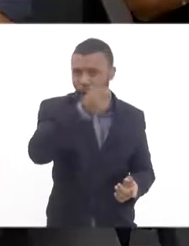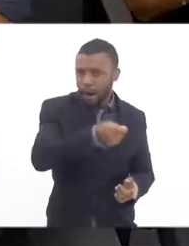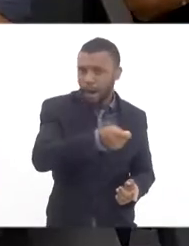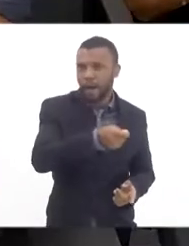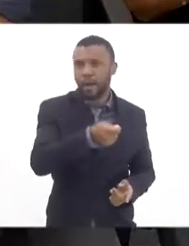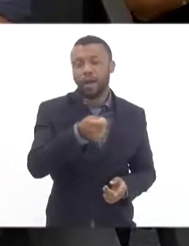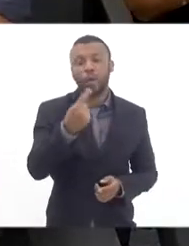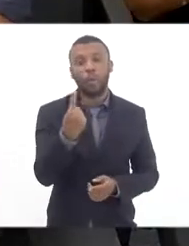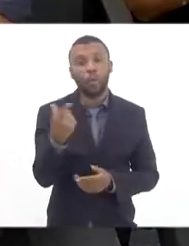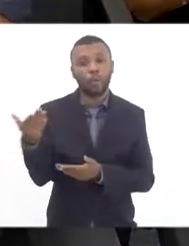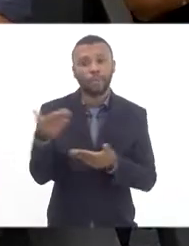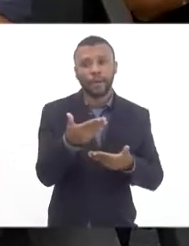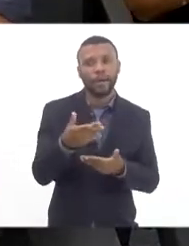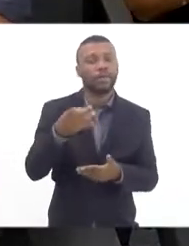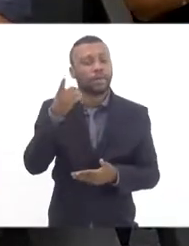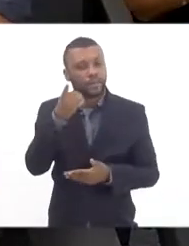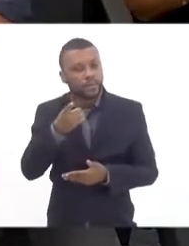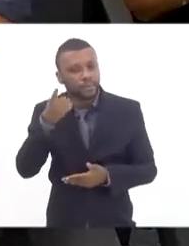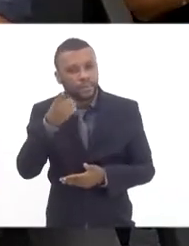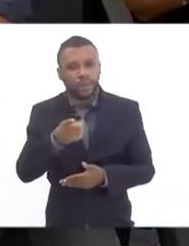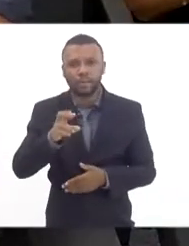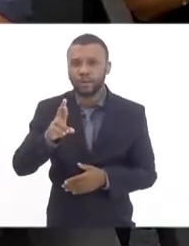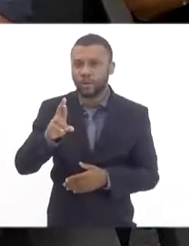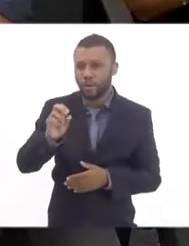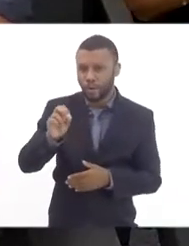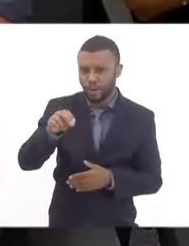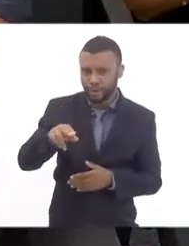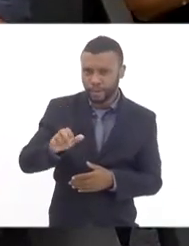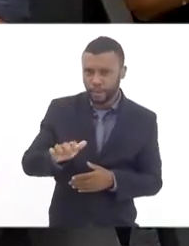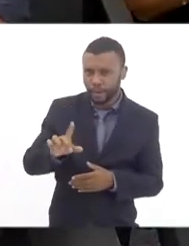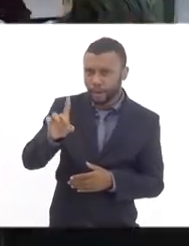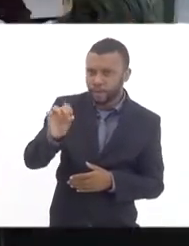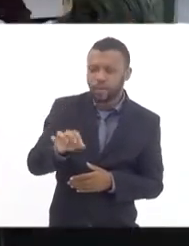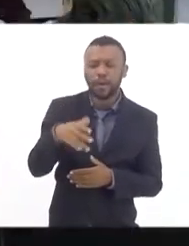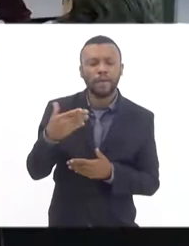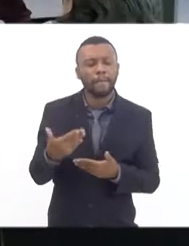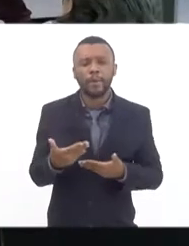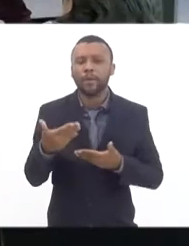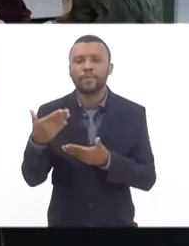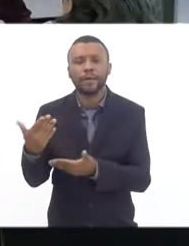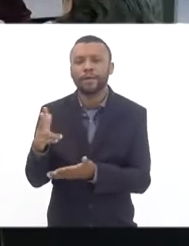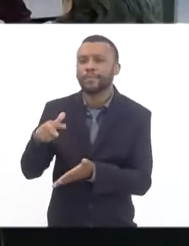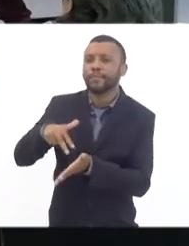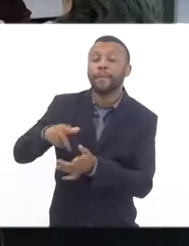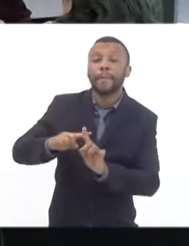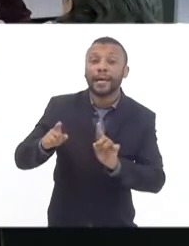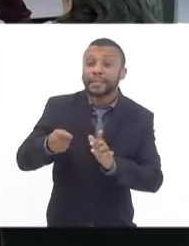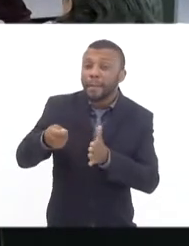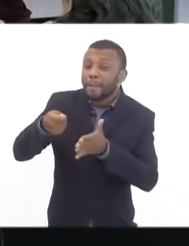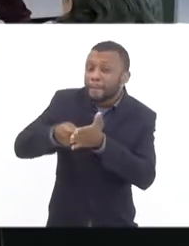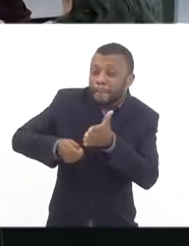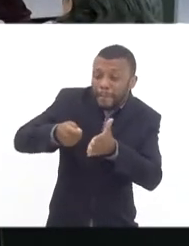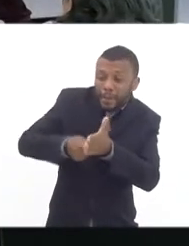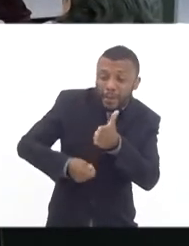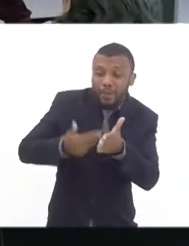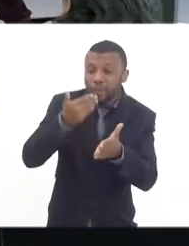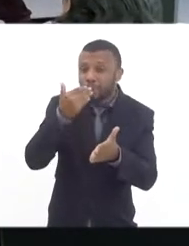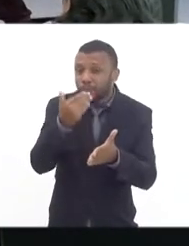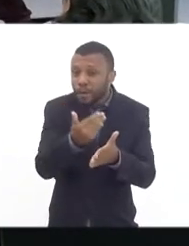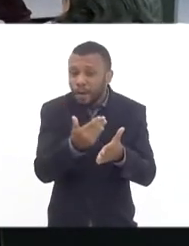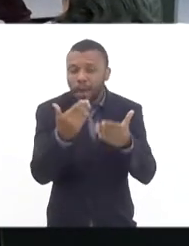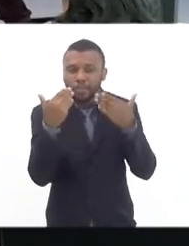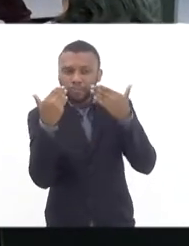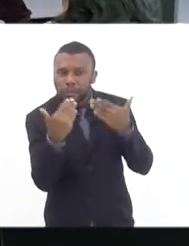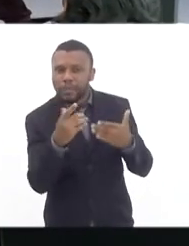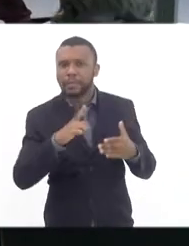um deles era o deputado Ronaldo, e aí me convidaram para ir, mas não tem nenhum pleito para apresentar para o deputado, né, ele está lá, cheio